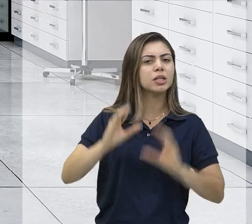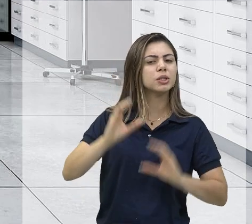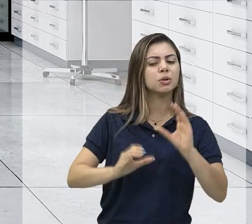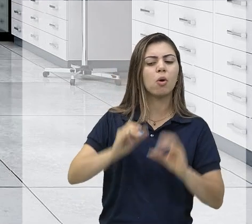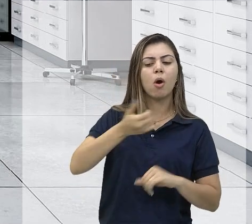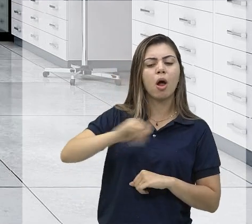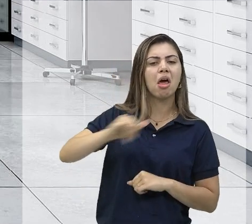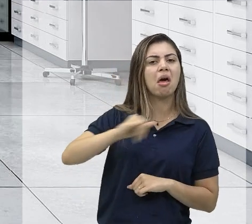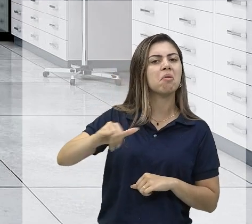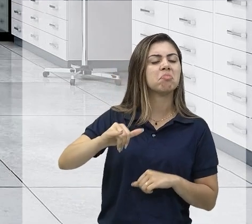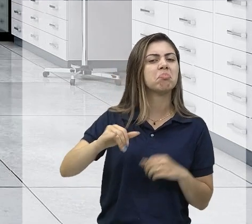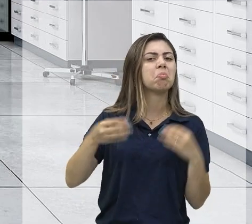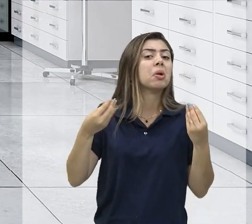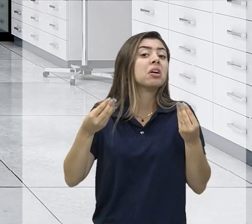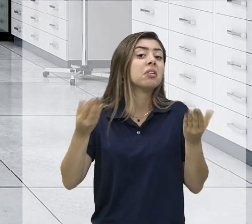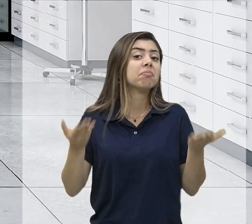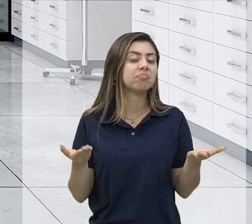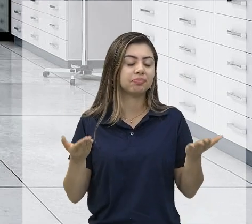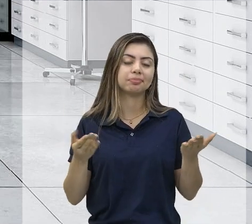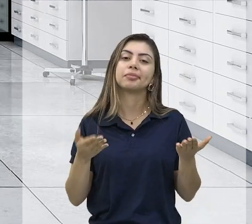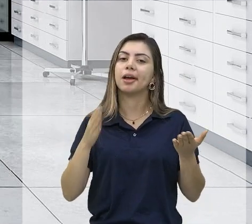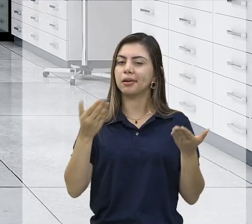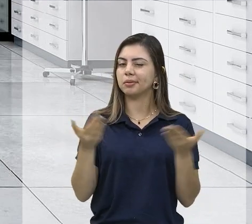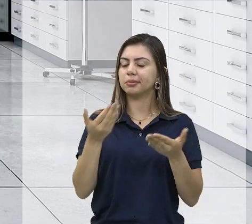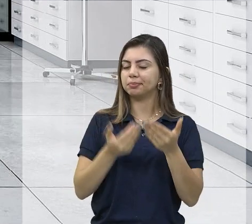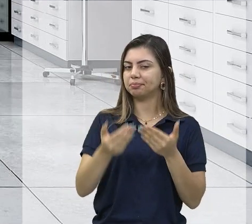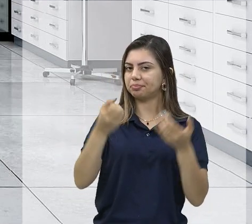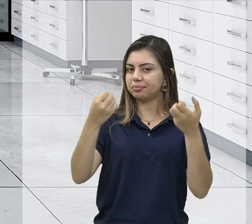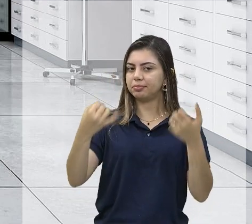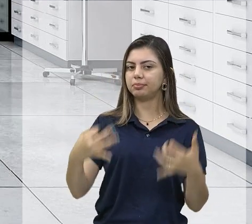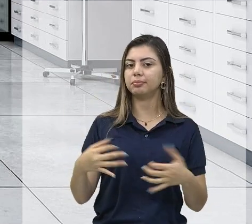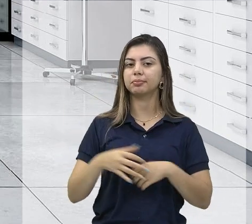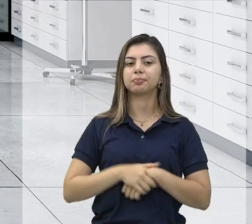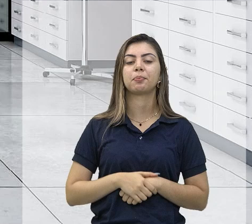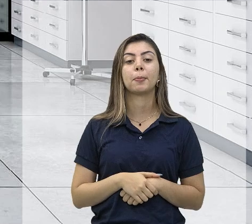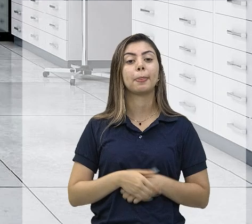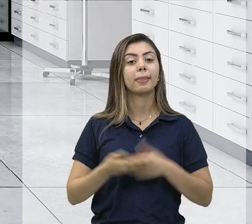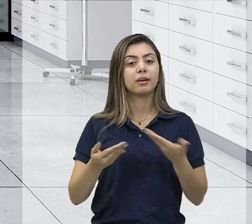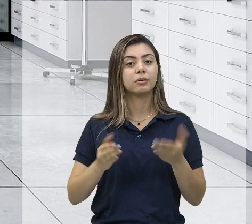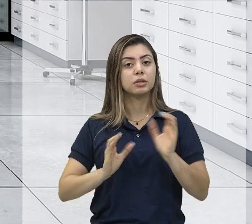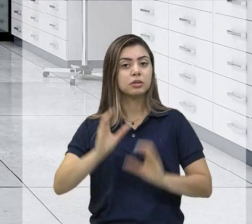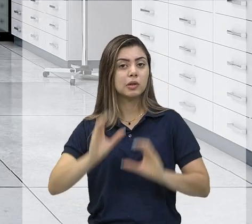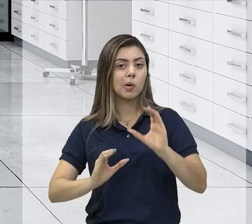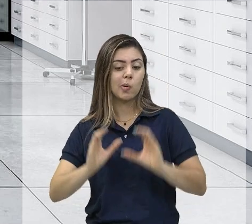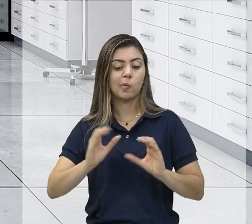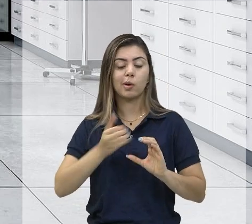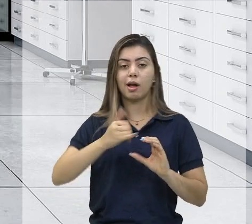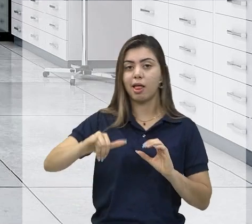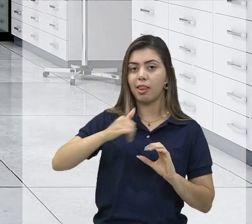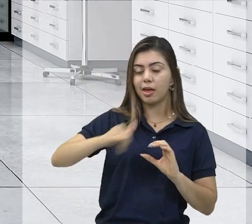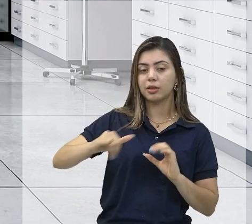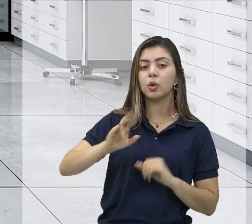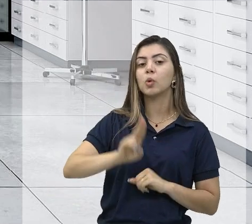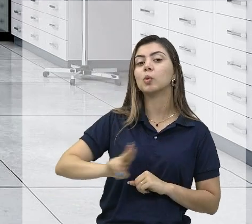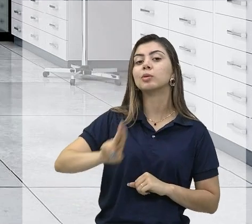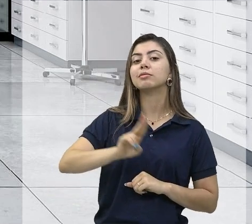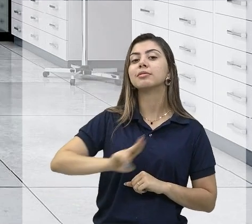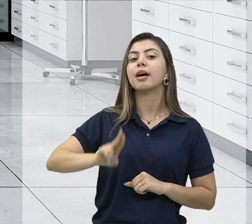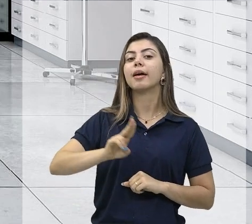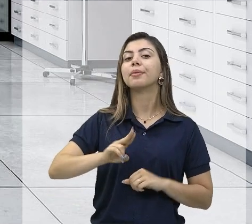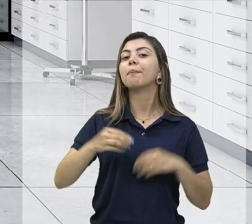elétricos? Vejam que os circuitos elétricos são utilizados, observem bem que eles